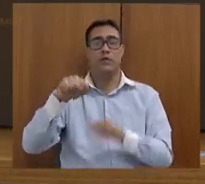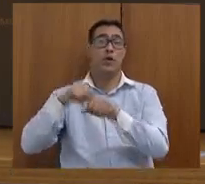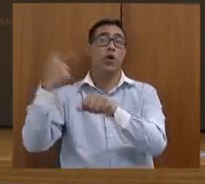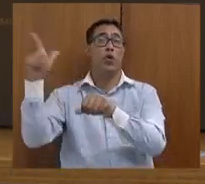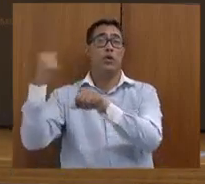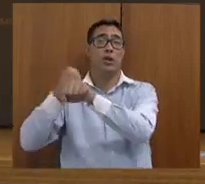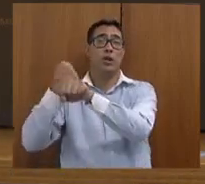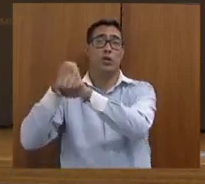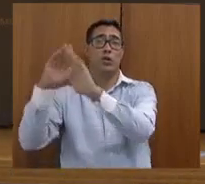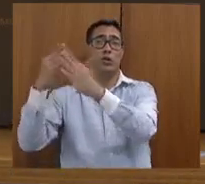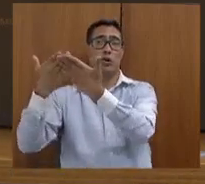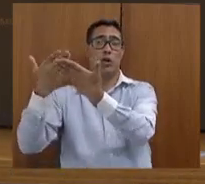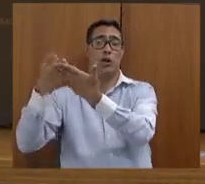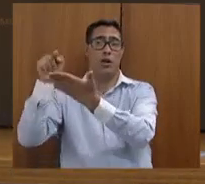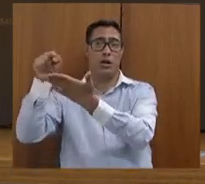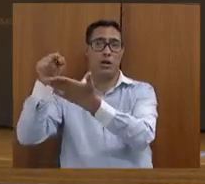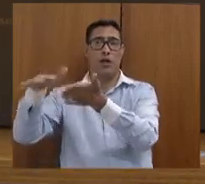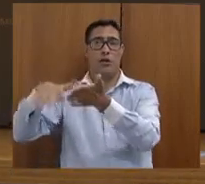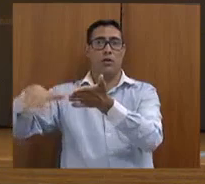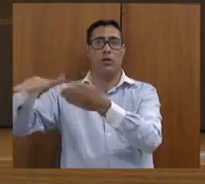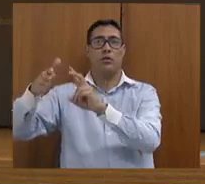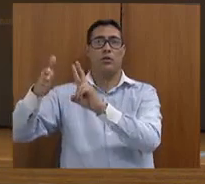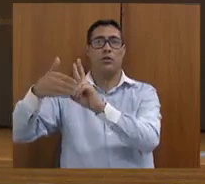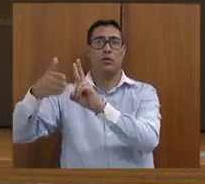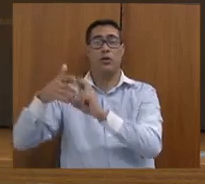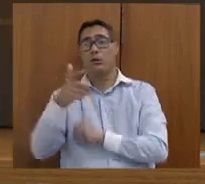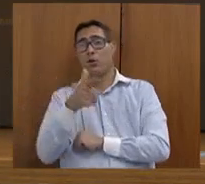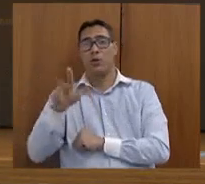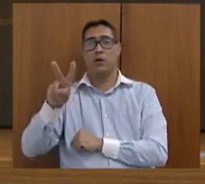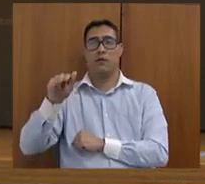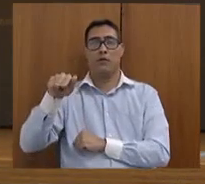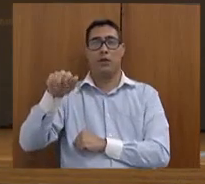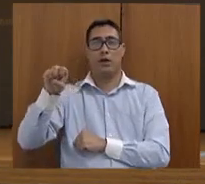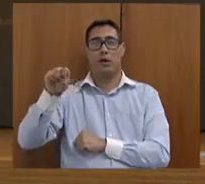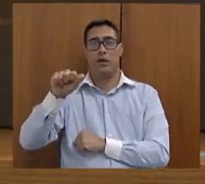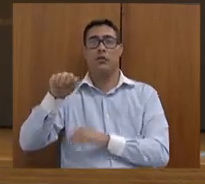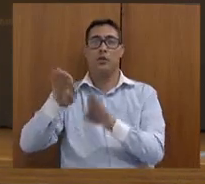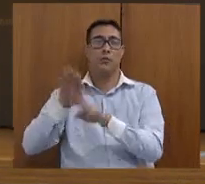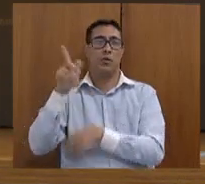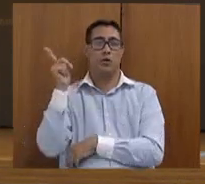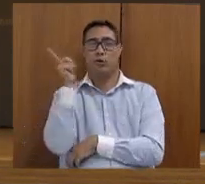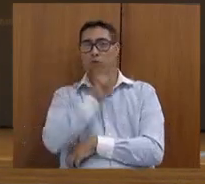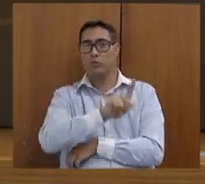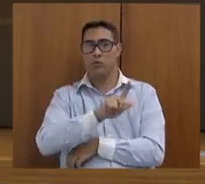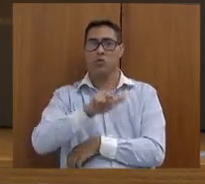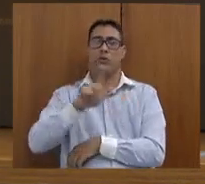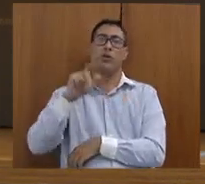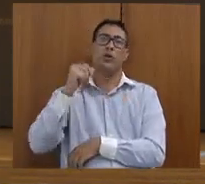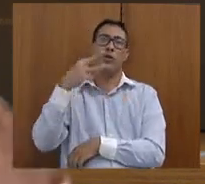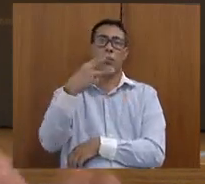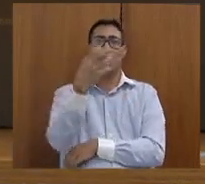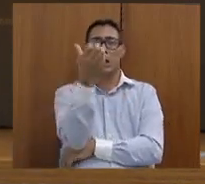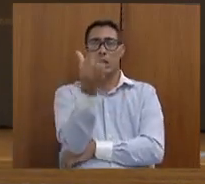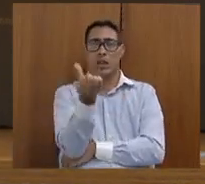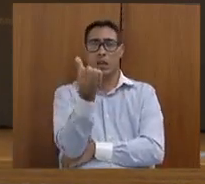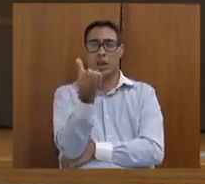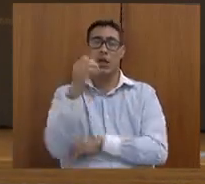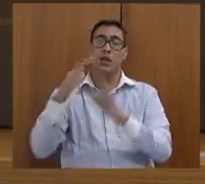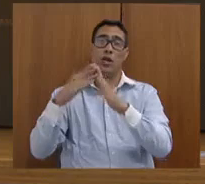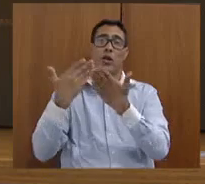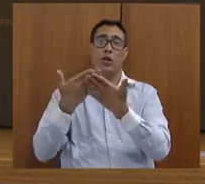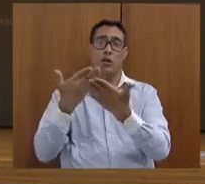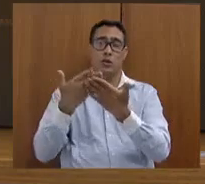na reserva indígena e depois a Vanessa conseguiu fazer para nós lá 36 escolas